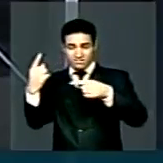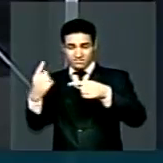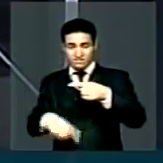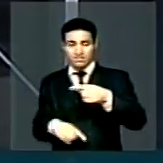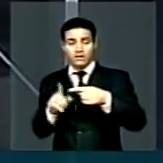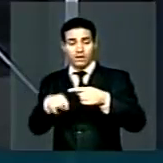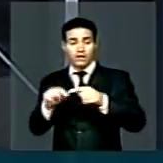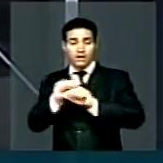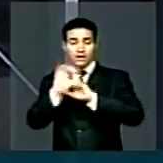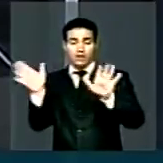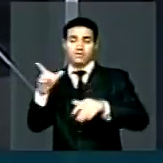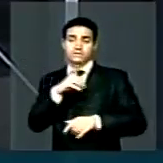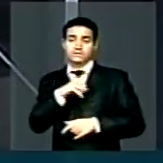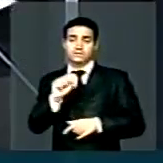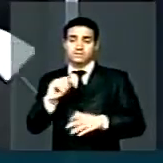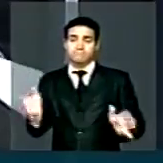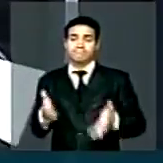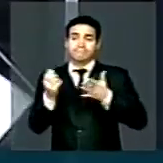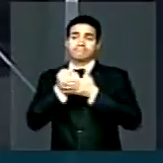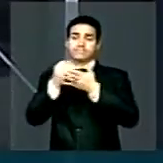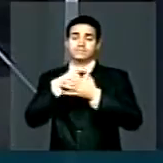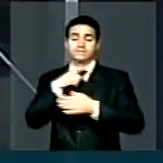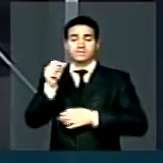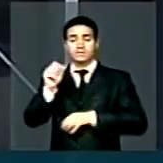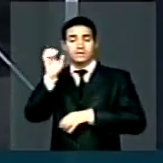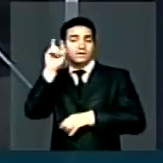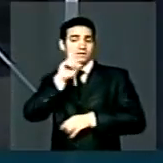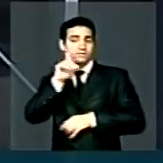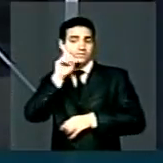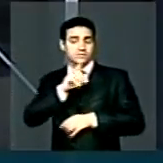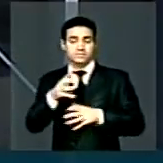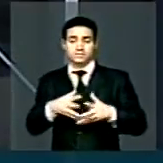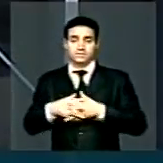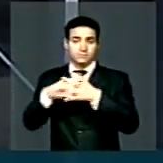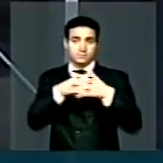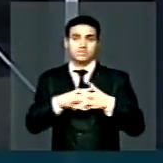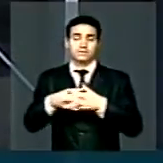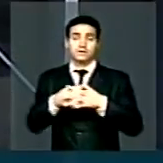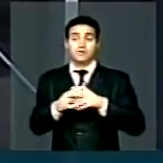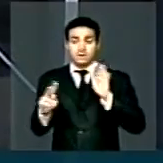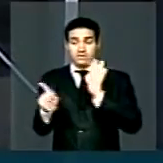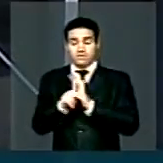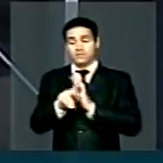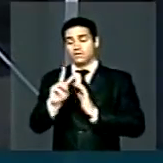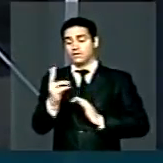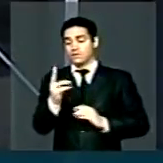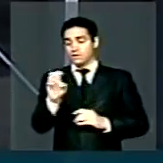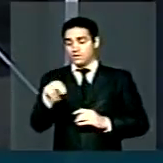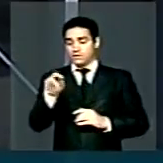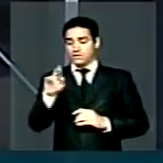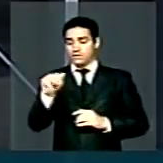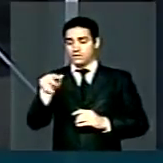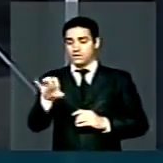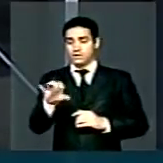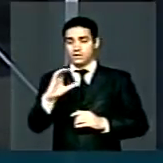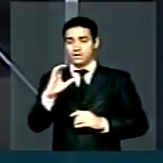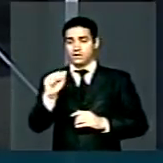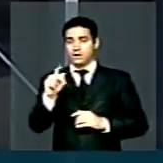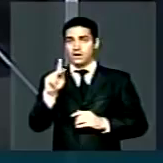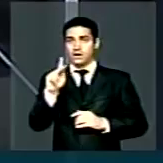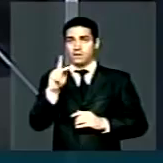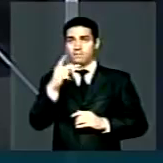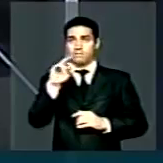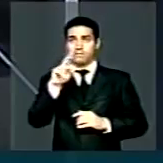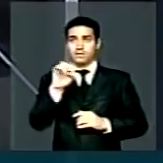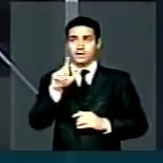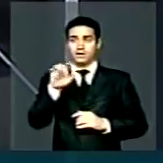é alimentada pelos Estados Unidos da América. Digo mais, o próprio Henrique Capriles, sabendo que na